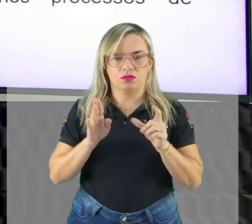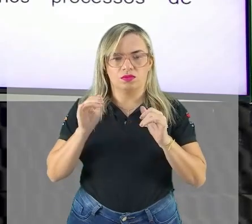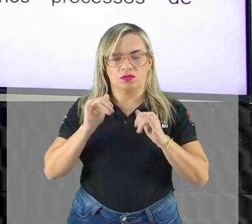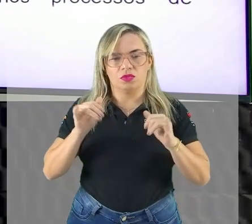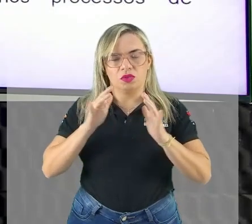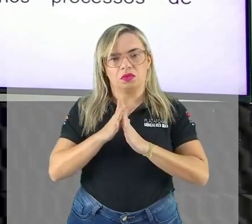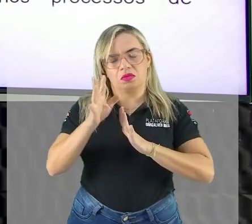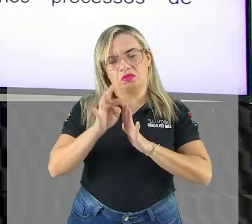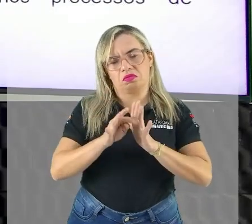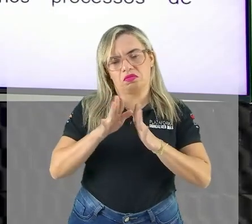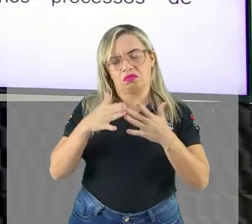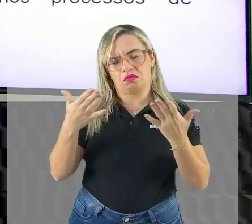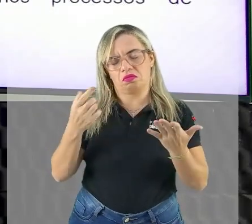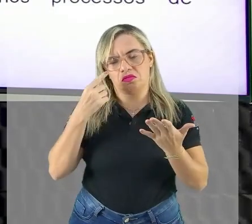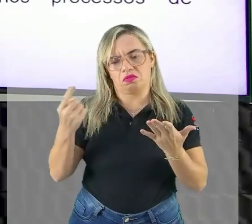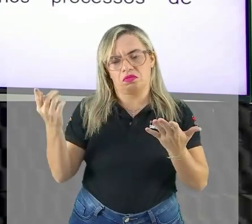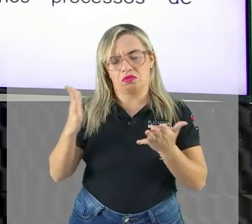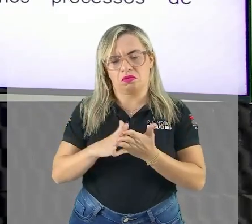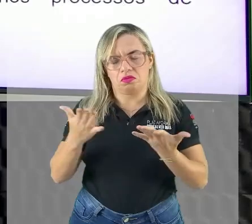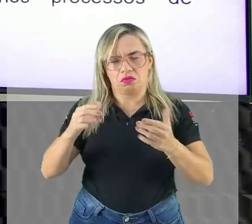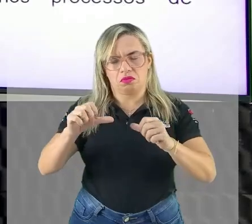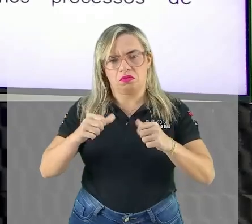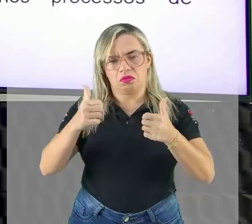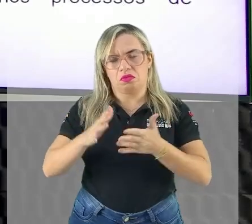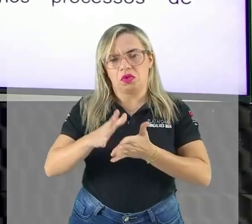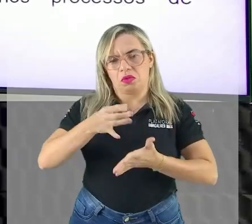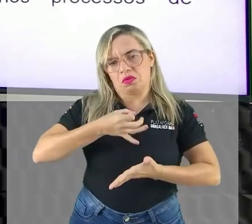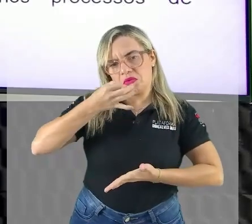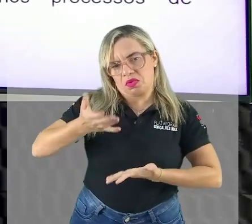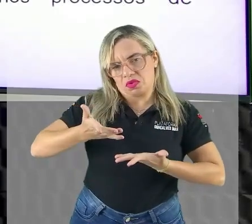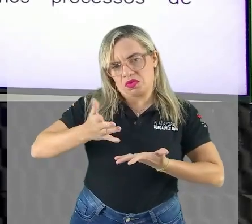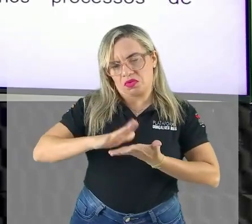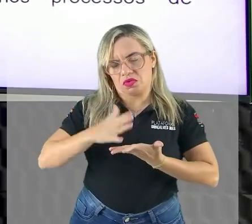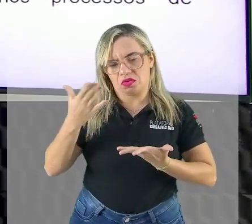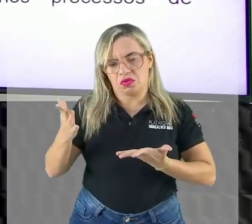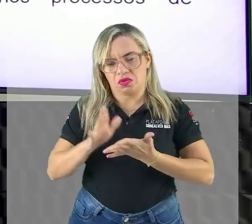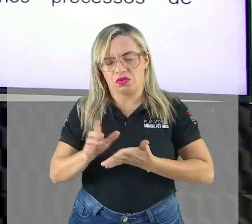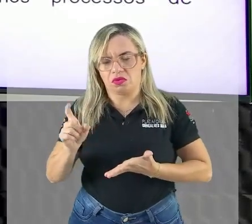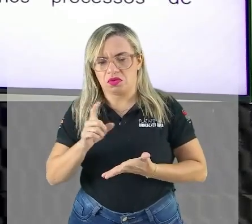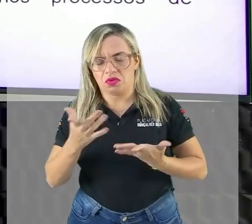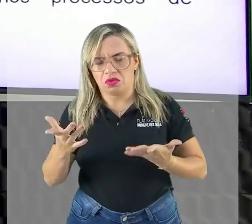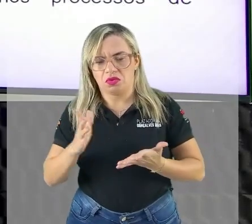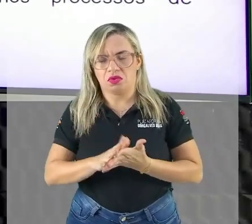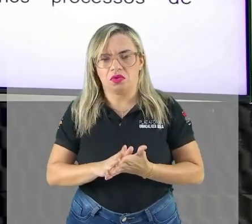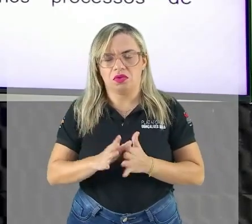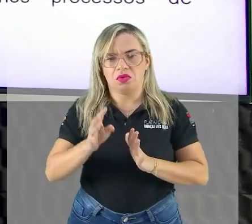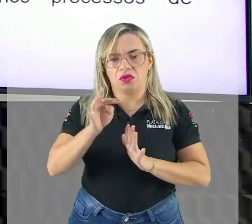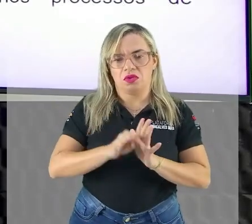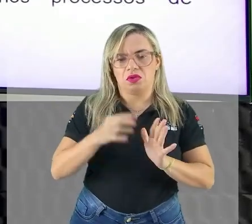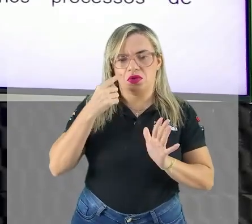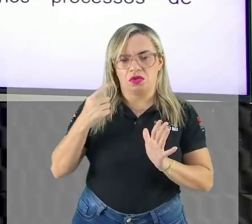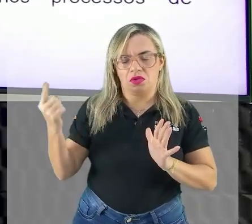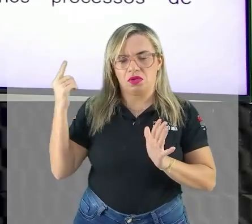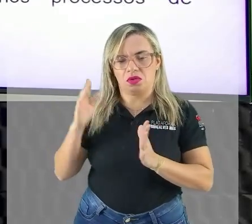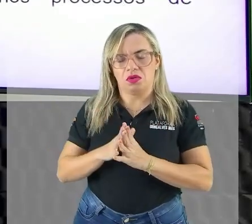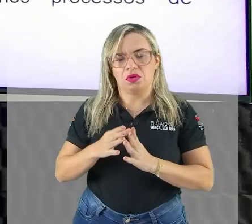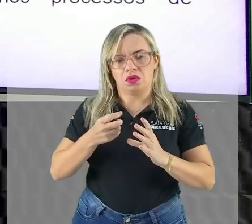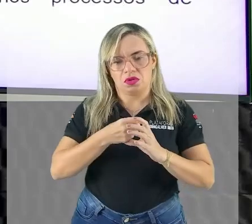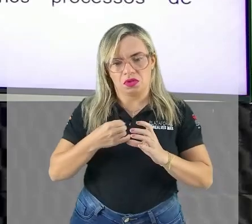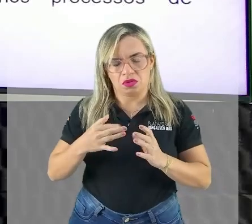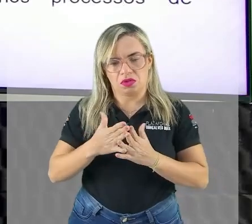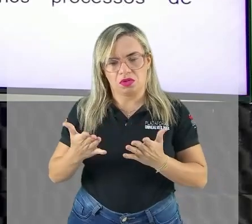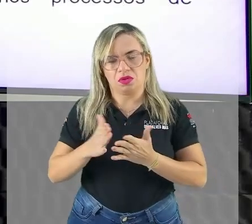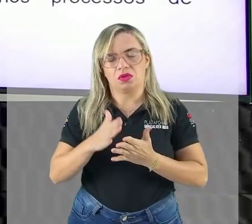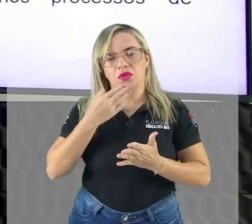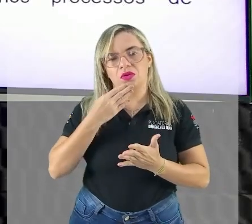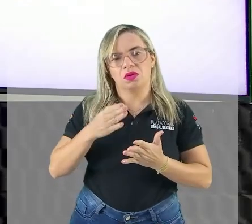no texto, mas esse está no texto é uma visão positiva? Não é só estar no texto, precisa ter essa perspectiva que está sendo solicitada